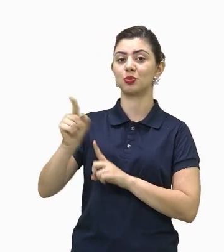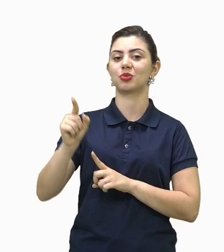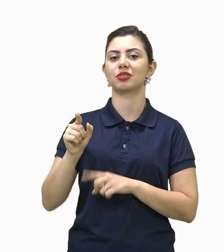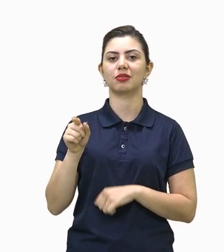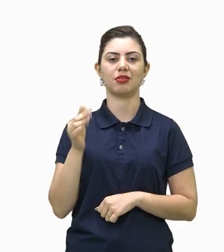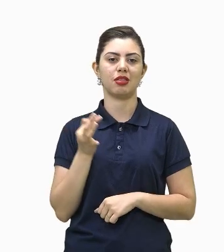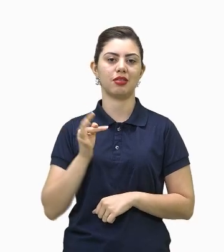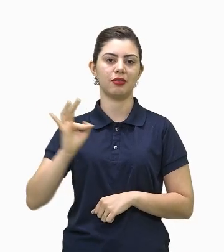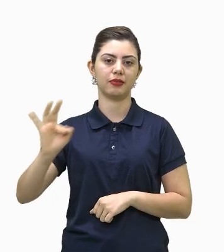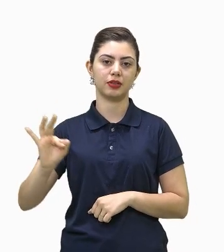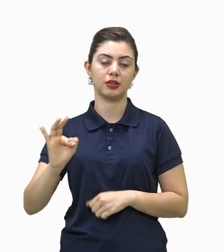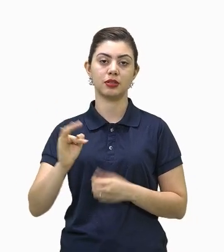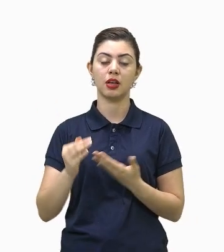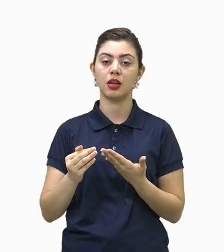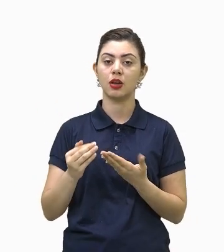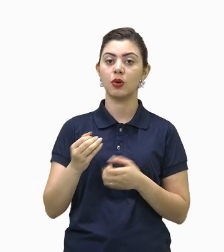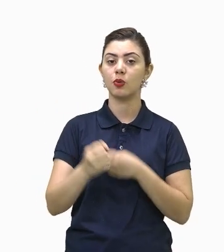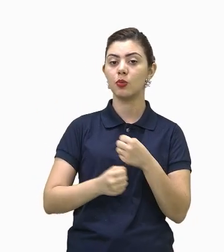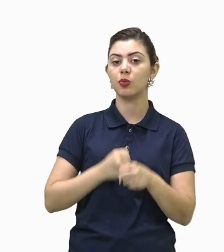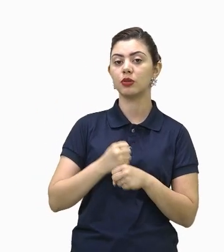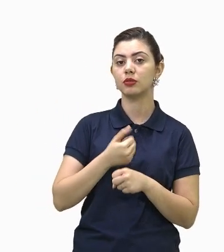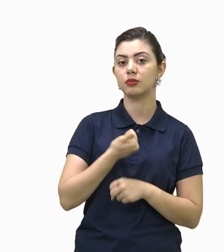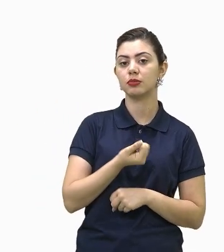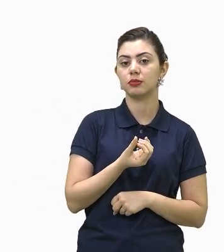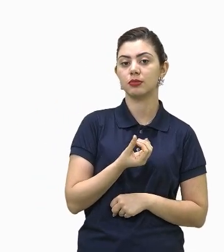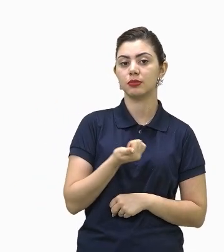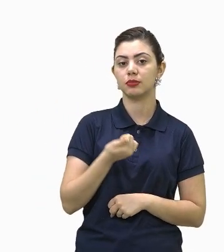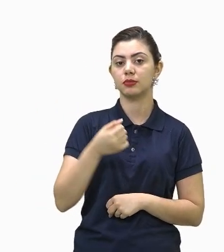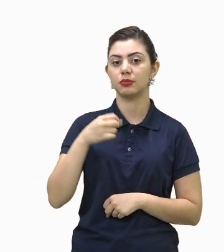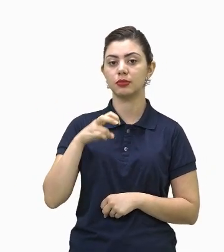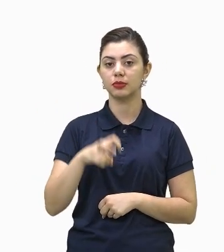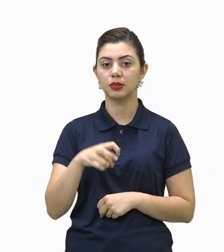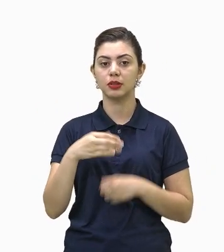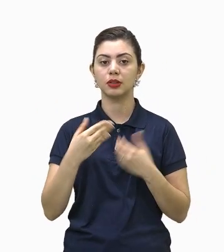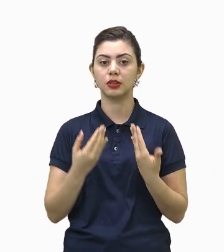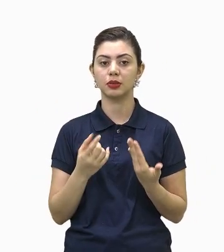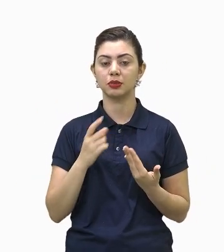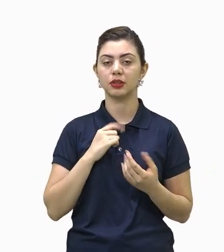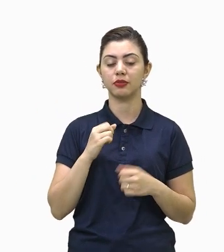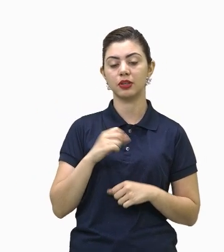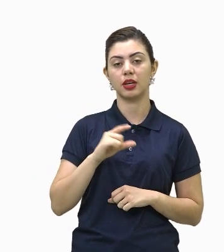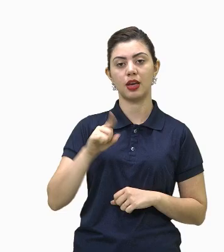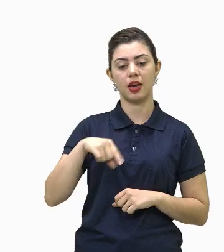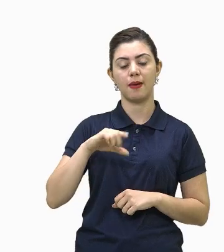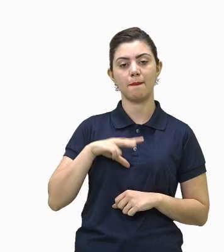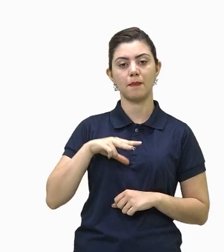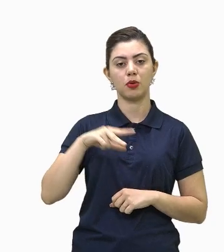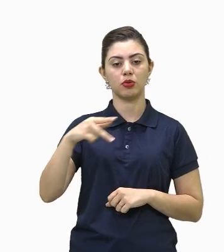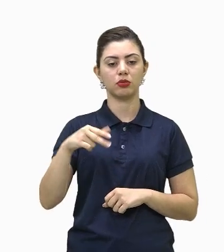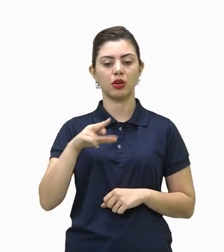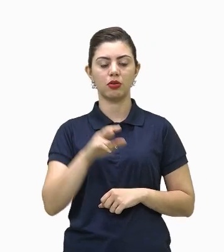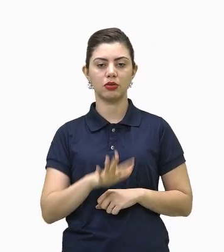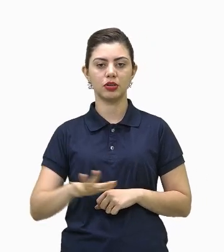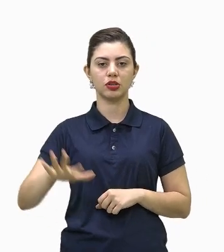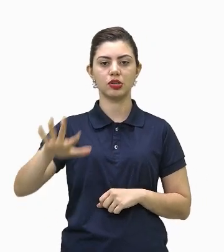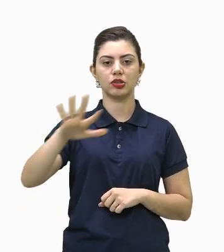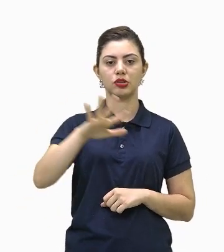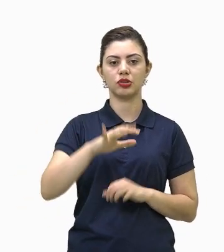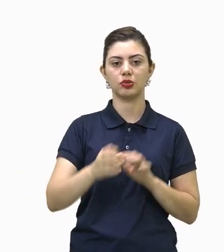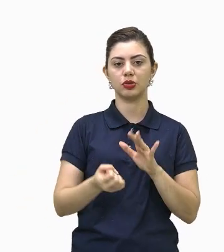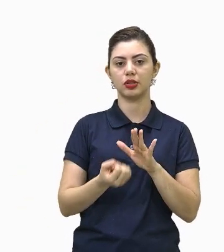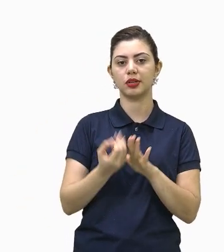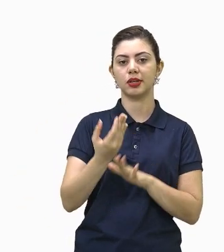A expulsão dos franceses em 1615 resultou na consolidação do domínio português na região com a criação